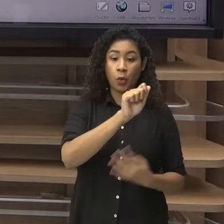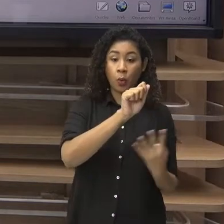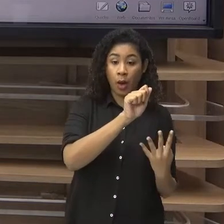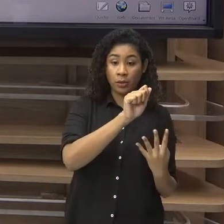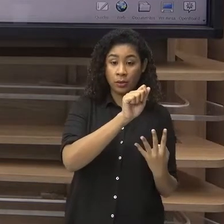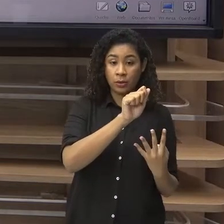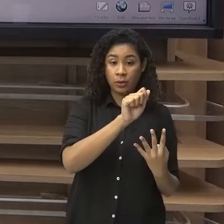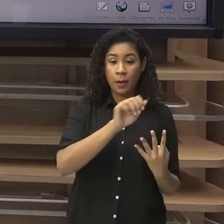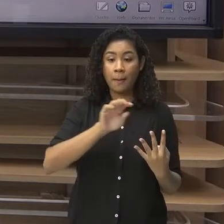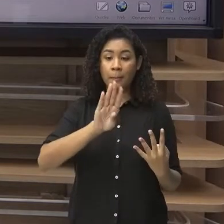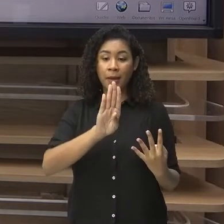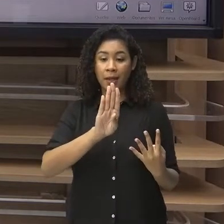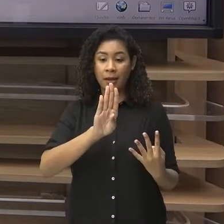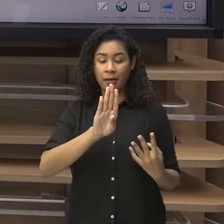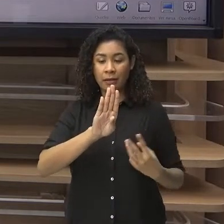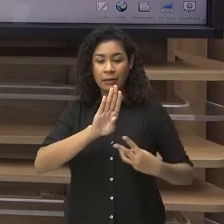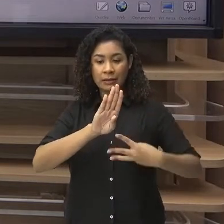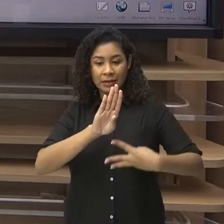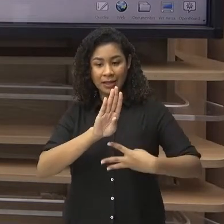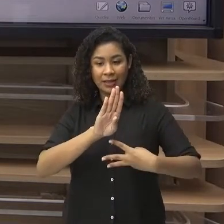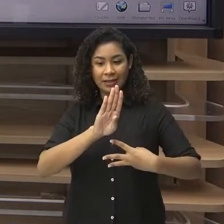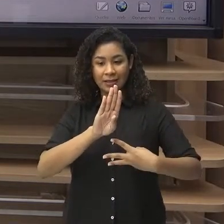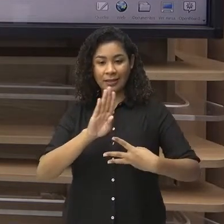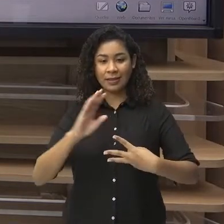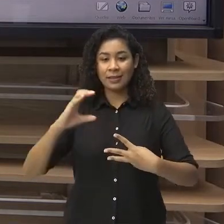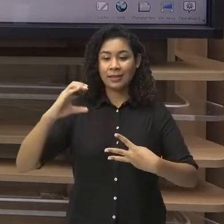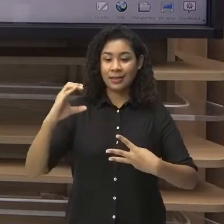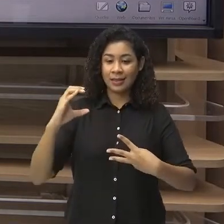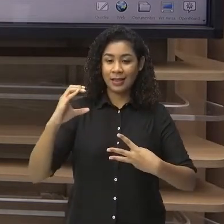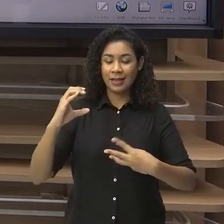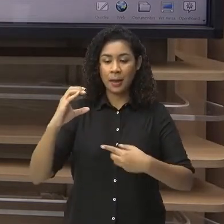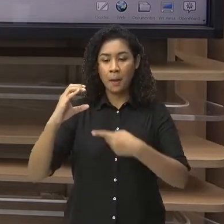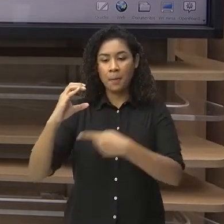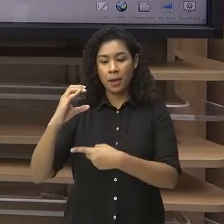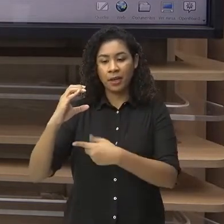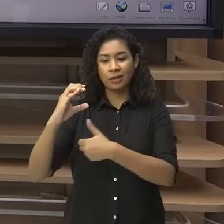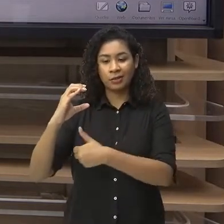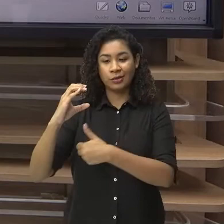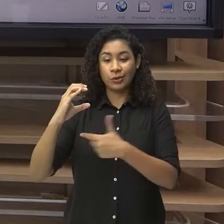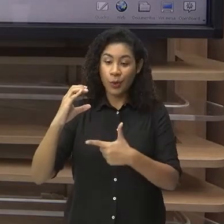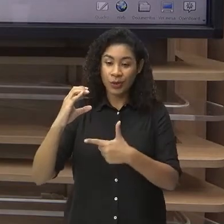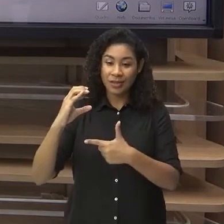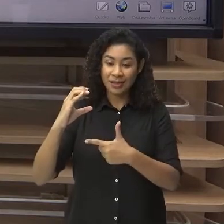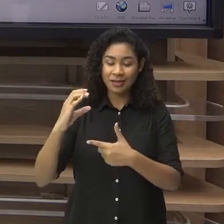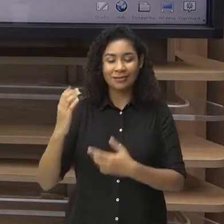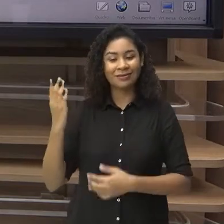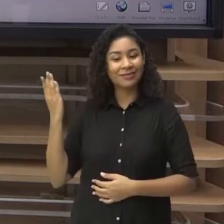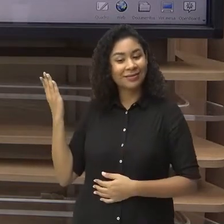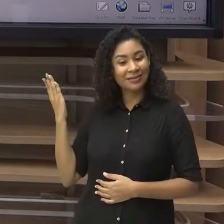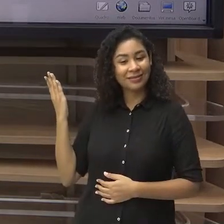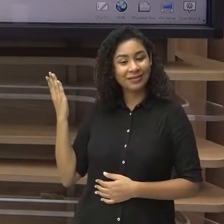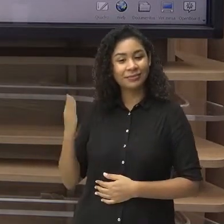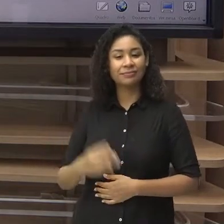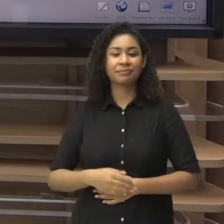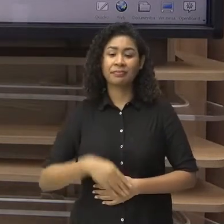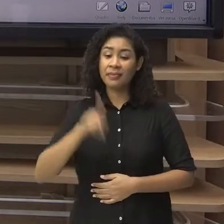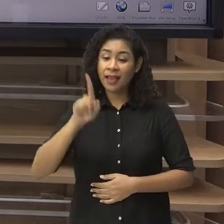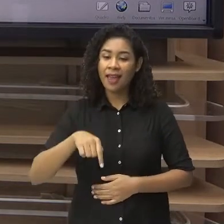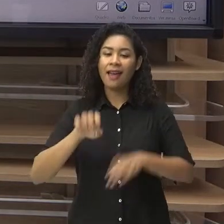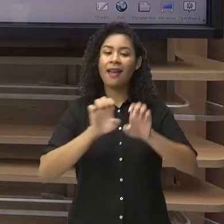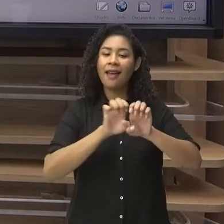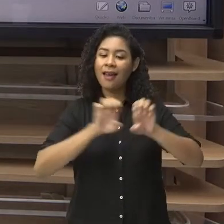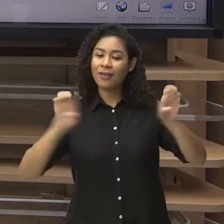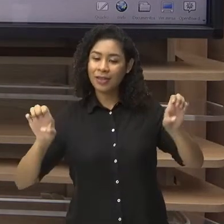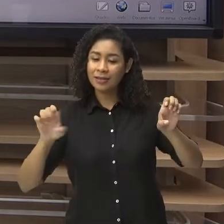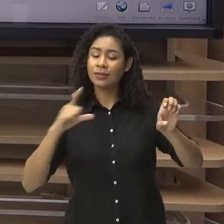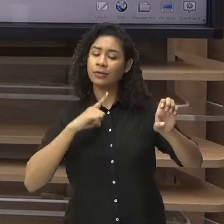3, e o coeficiente C, que nesse caso aqui é menos 12. Tá? Então, na equação, eu tenho A,